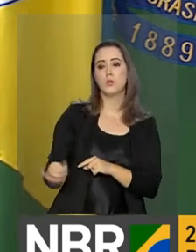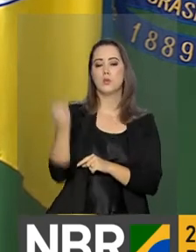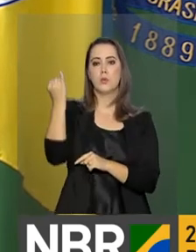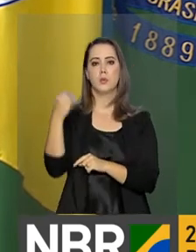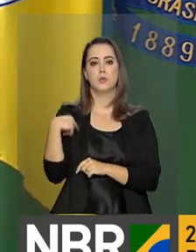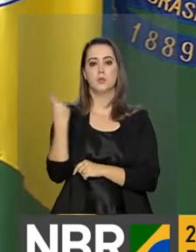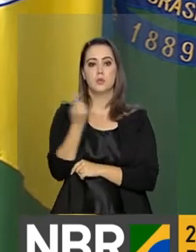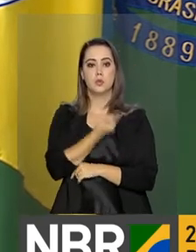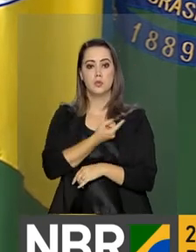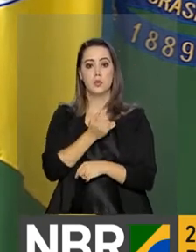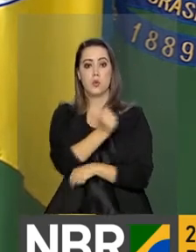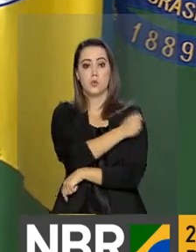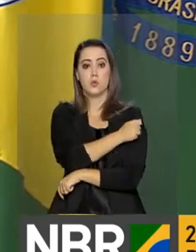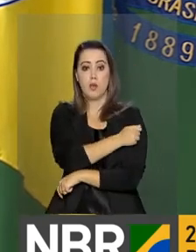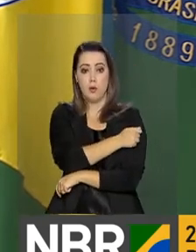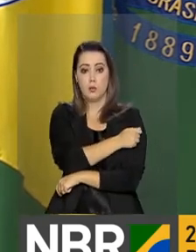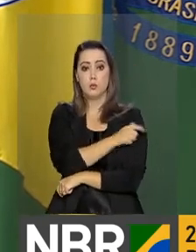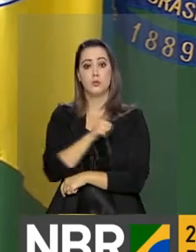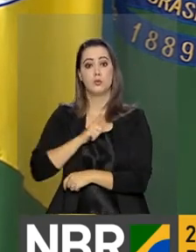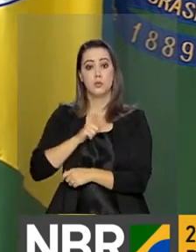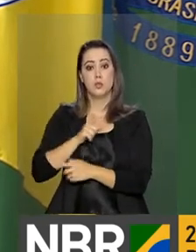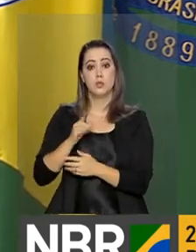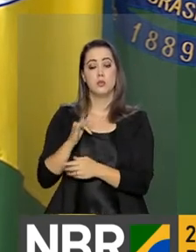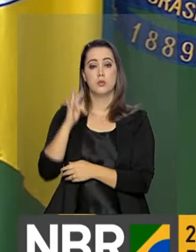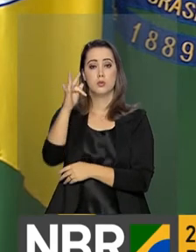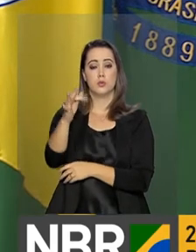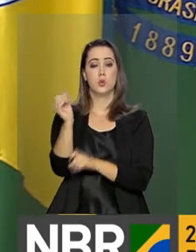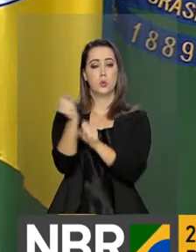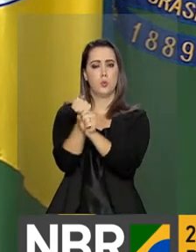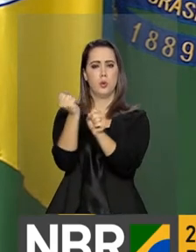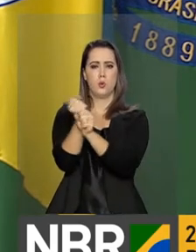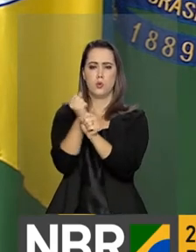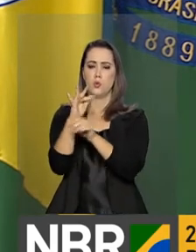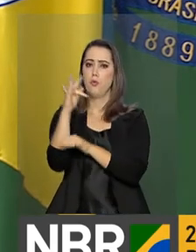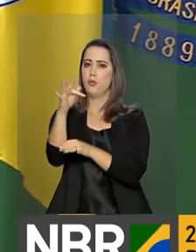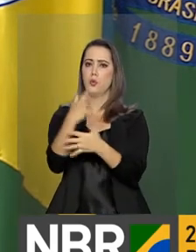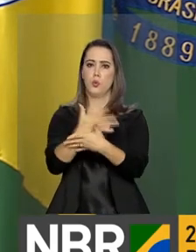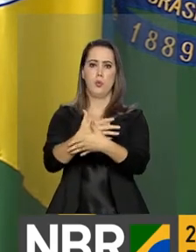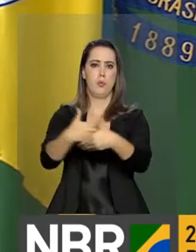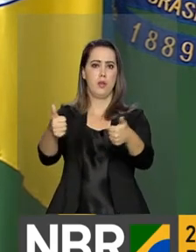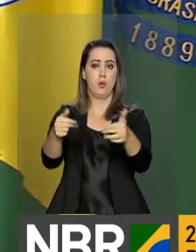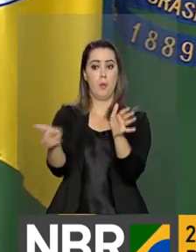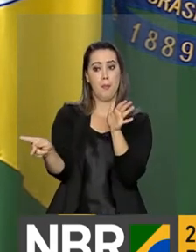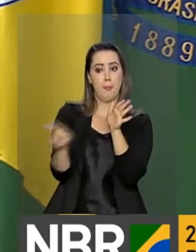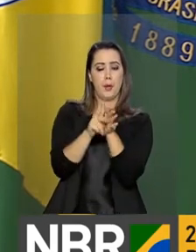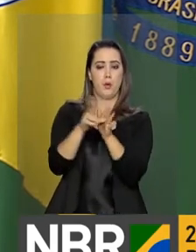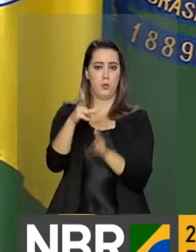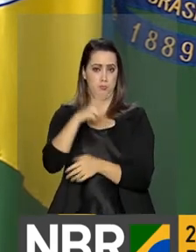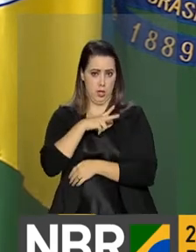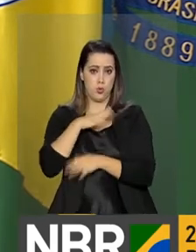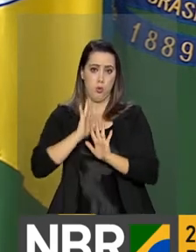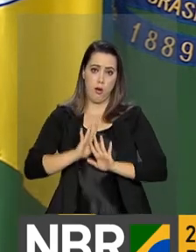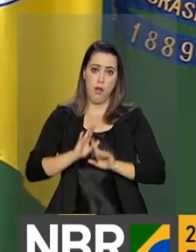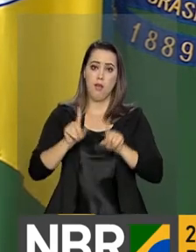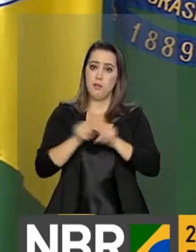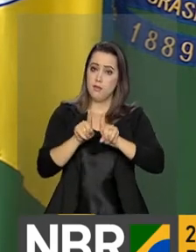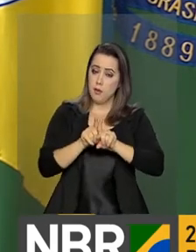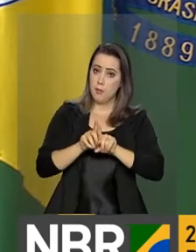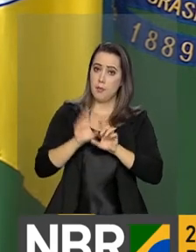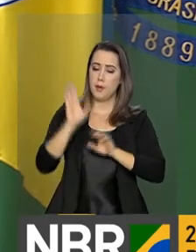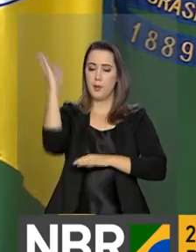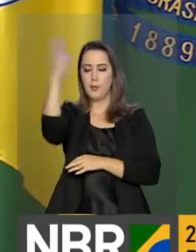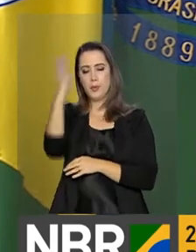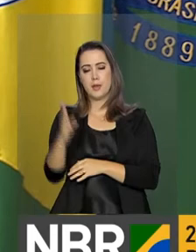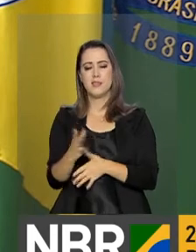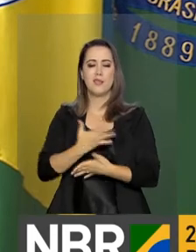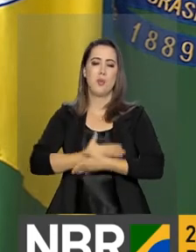que nossos estudantes terão para construir um futuro melhor para si mesmos e para o